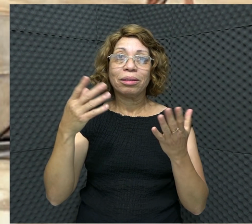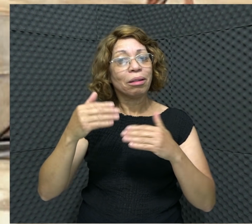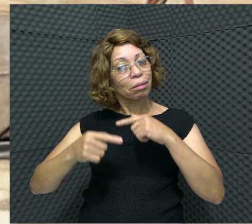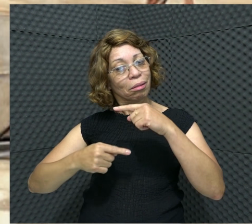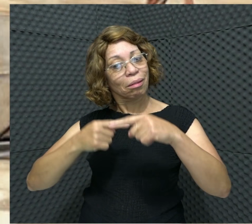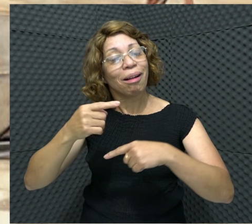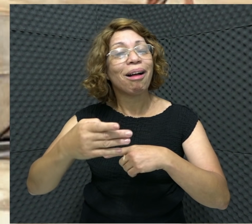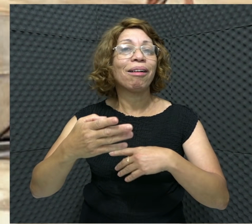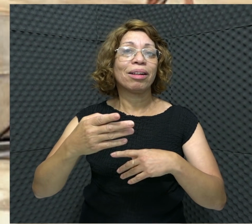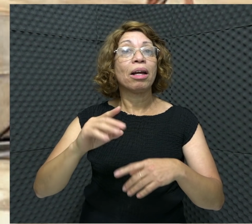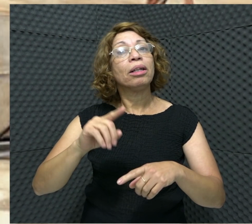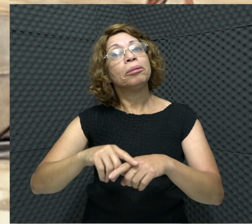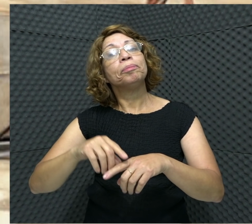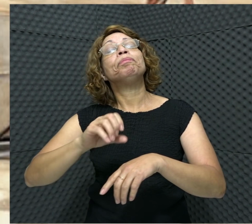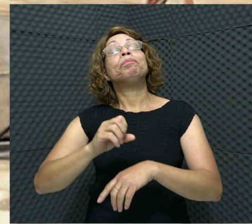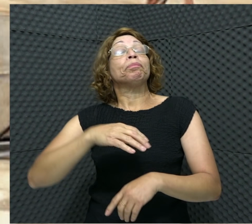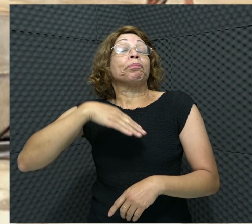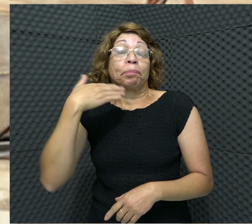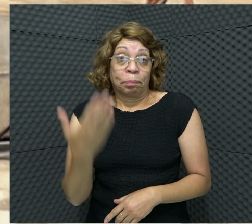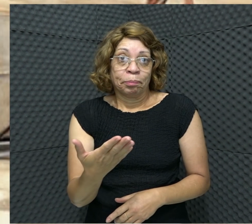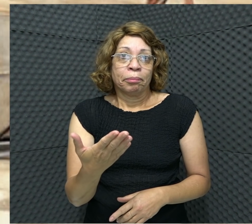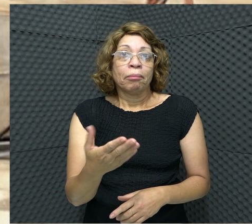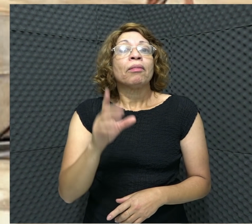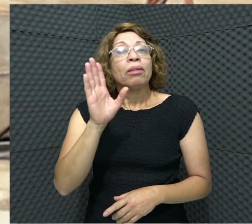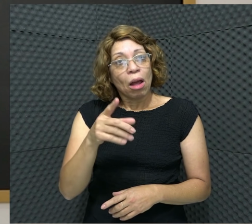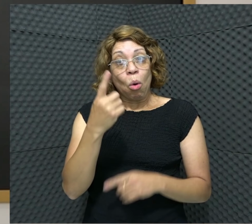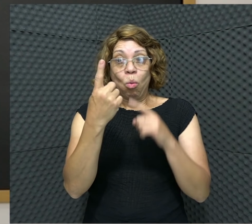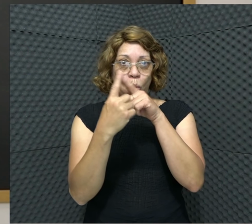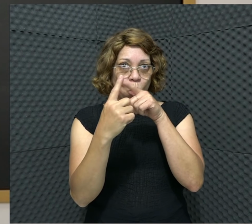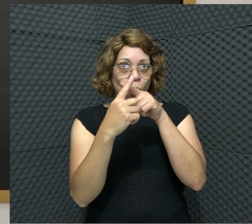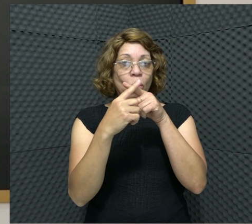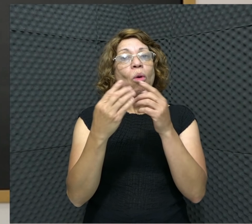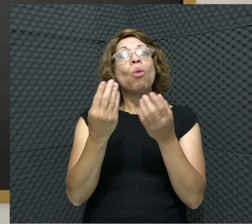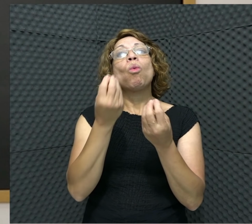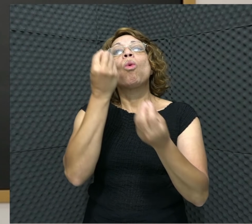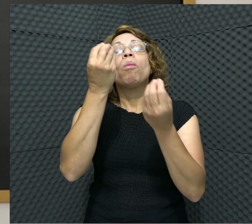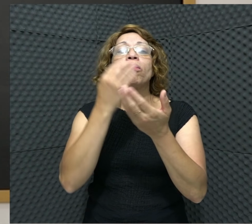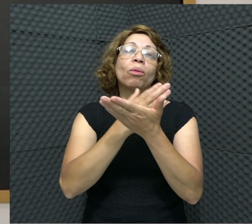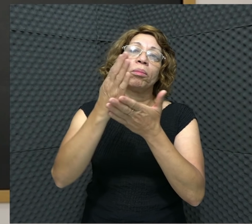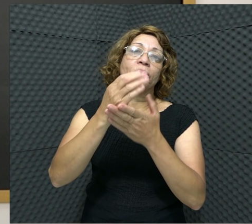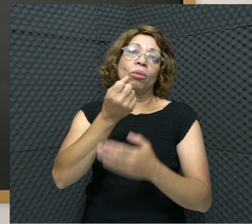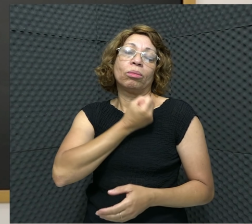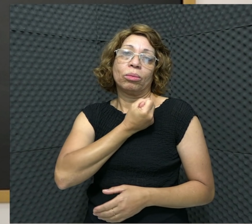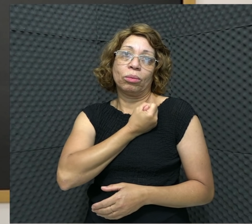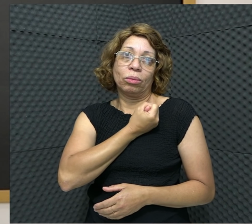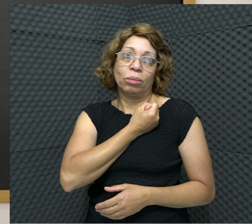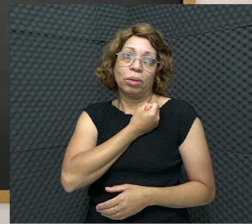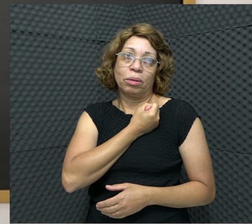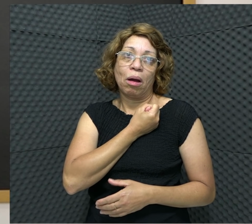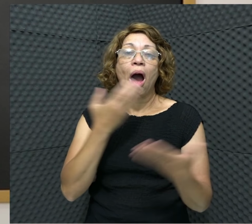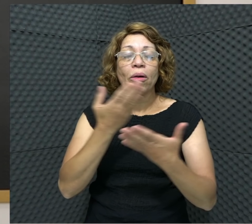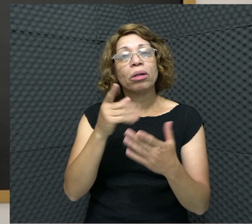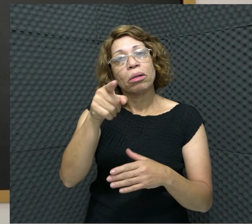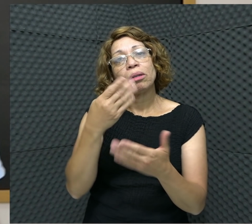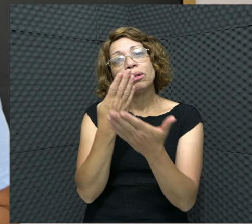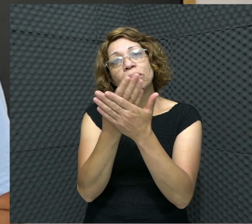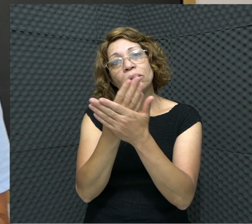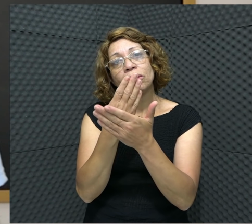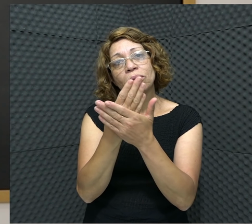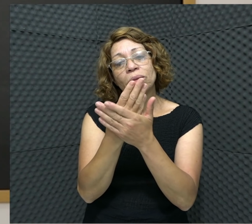por diante. Pois muito bem, esse é o título 1, a origem dos números. E agora eu quero que você estude